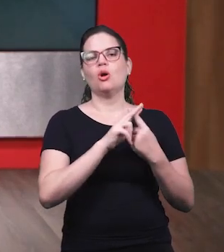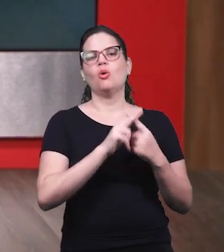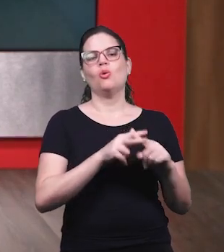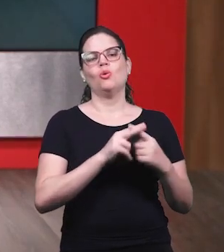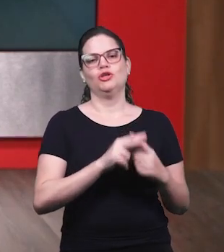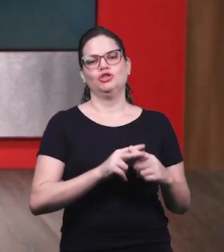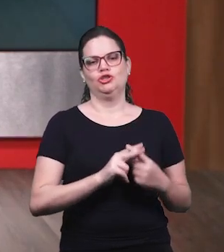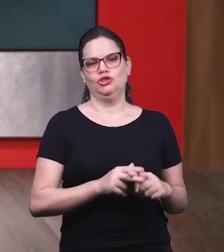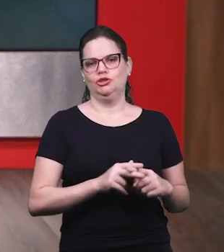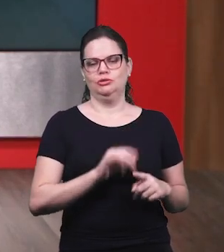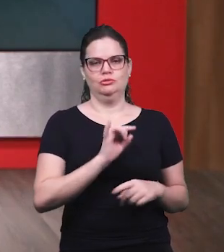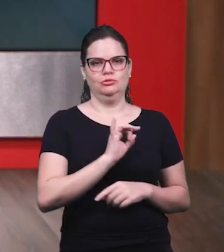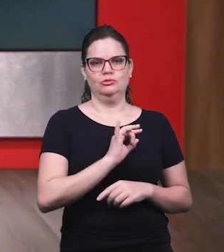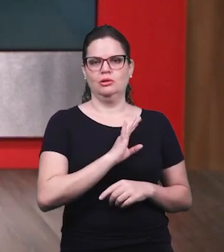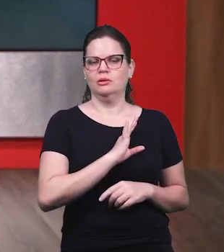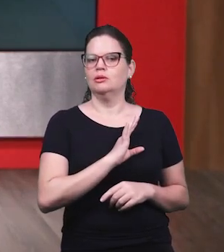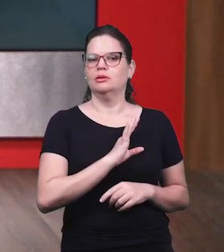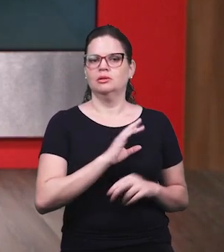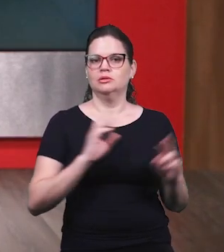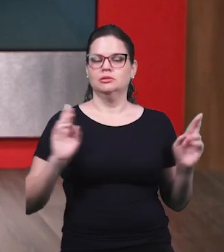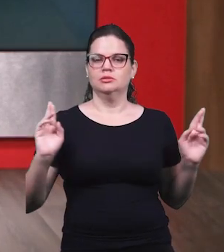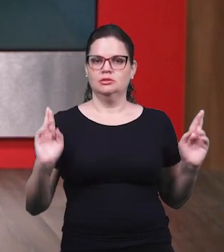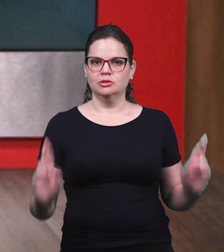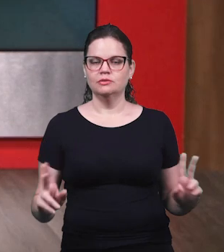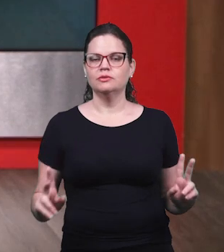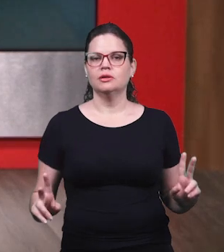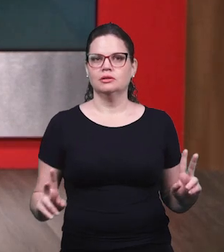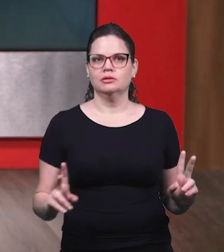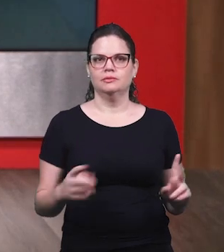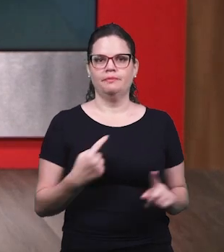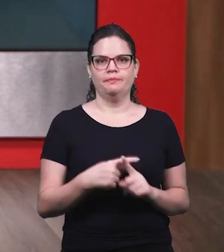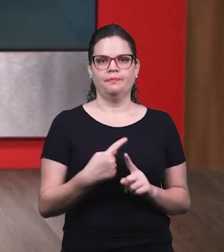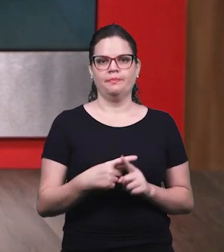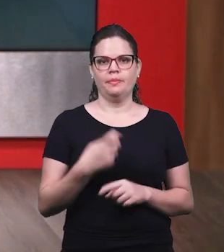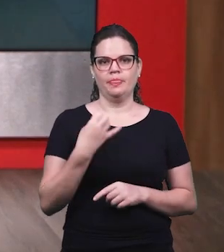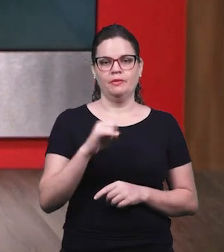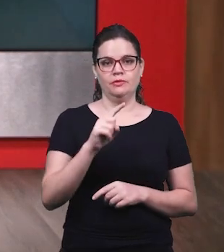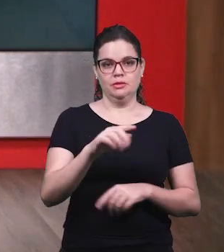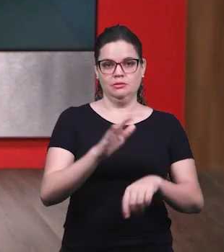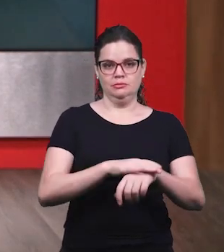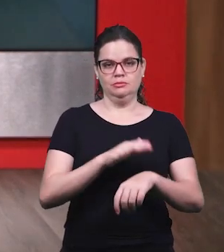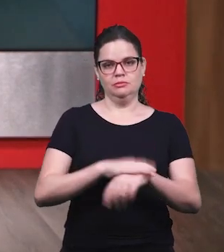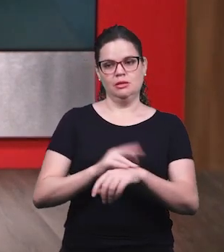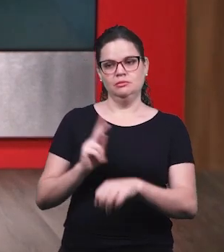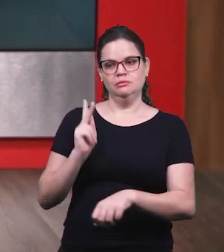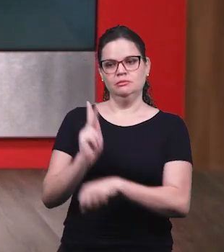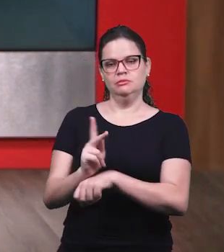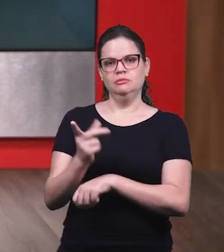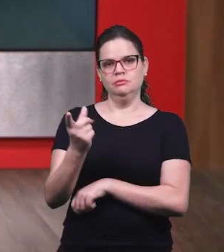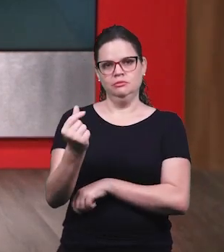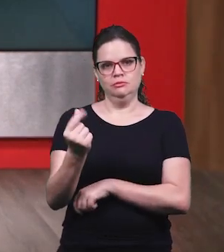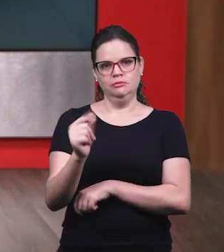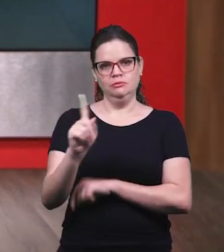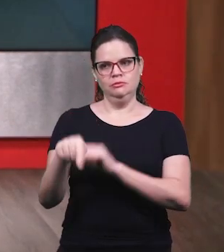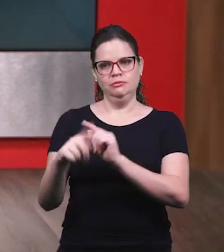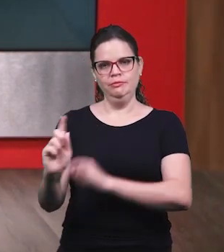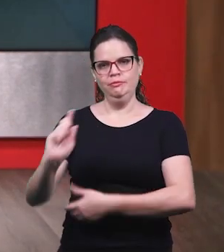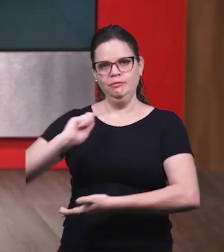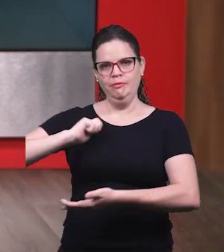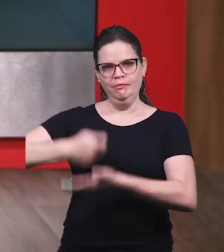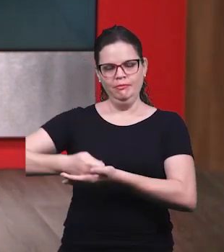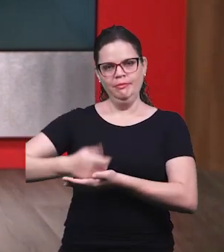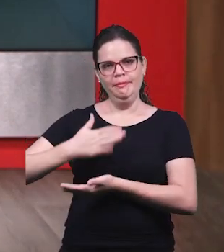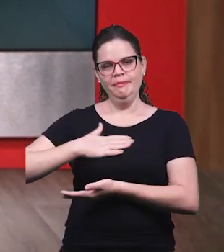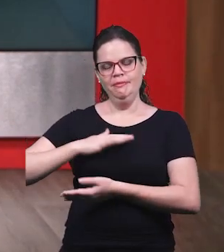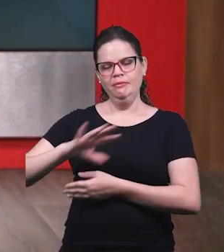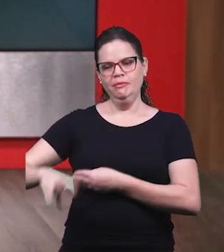um banco ou com terceiros, você pode emprestar o dinheiro a um terceiro, aí sim você tem uma